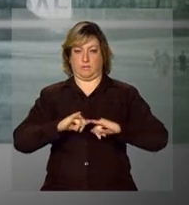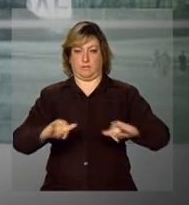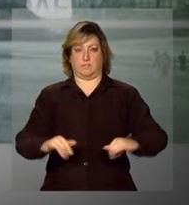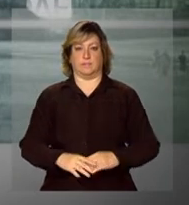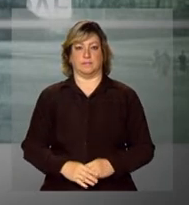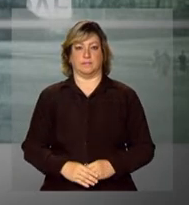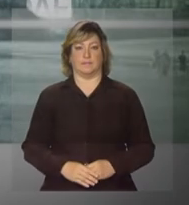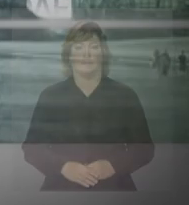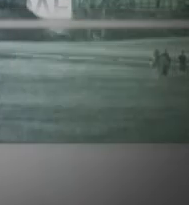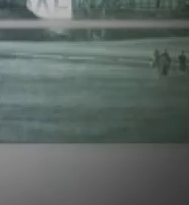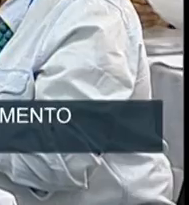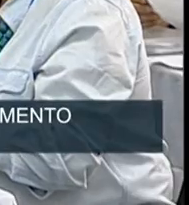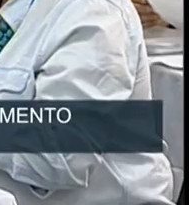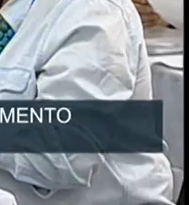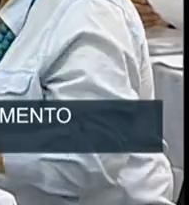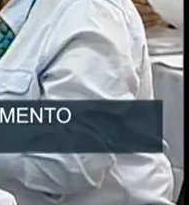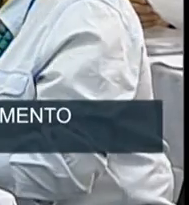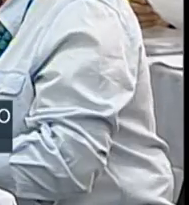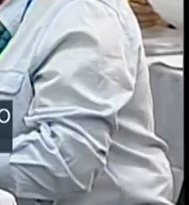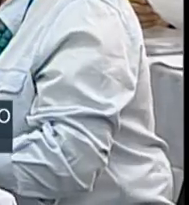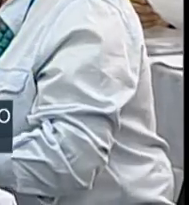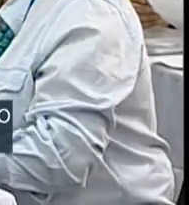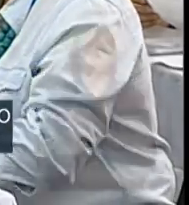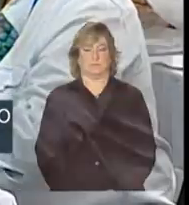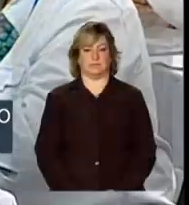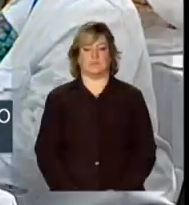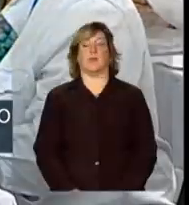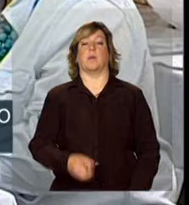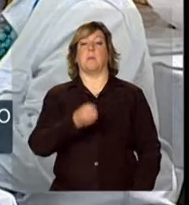anúncio. Bom dia a todos.